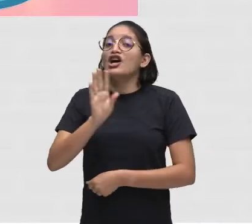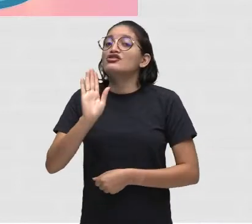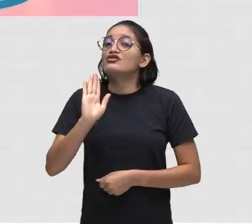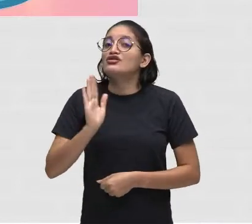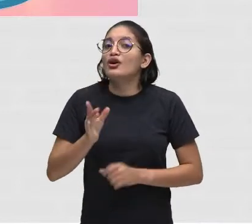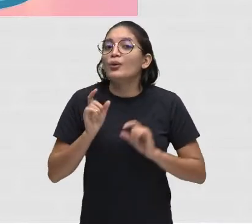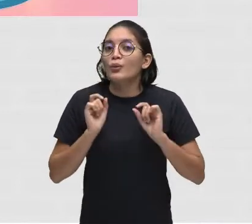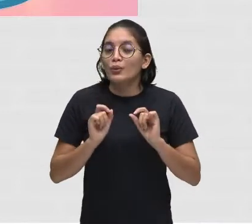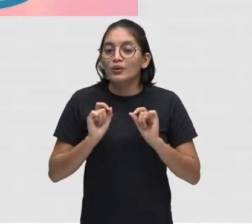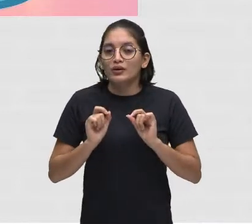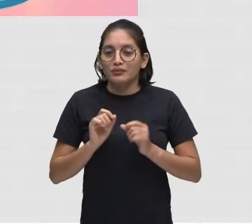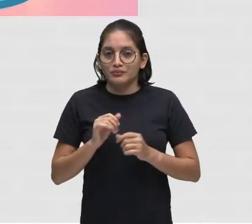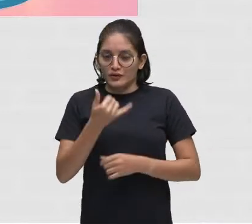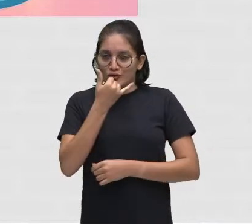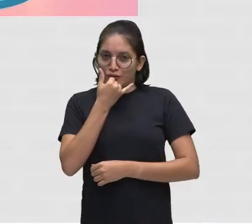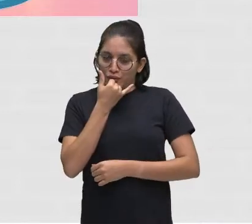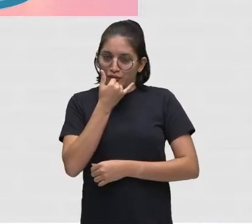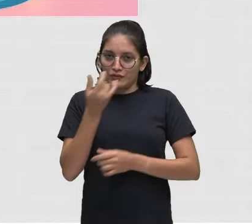estava,